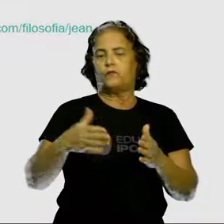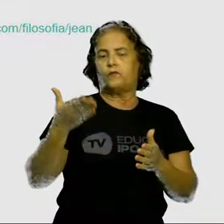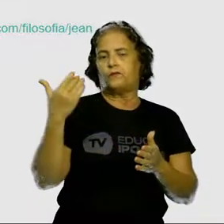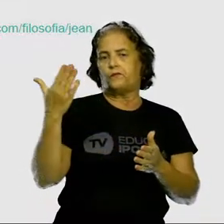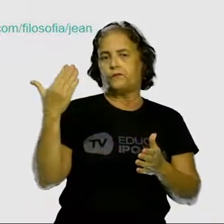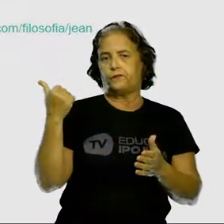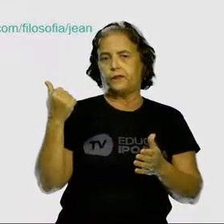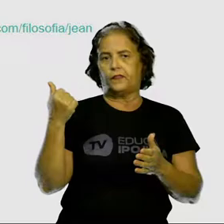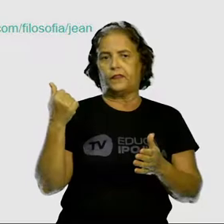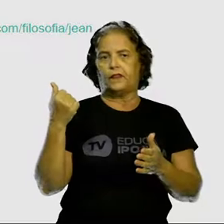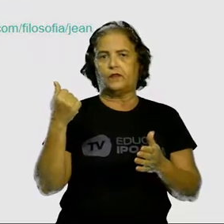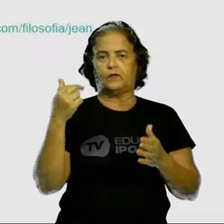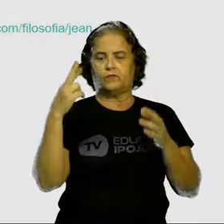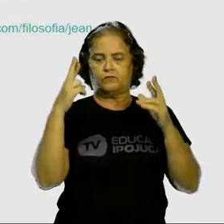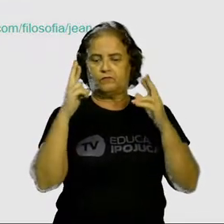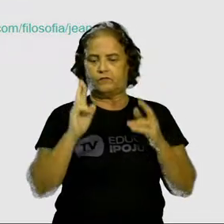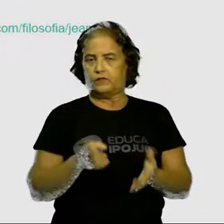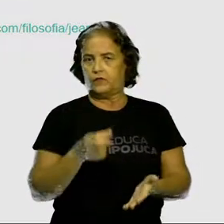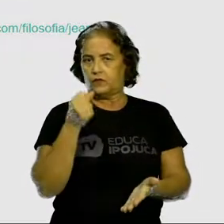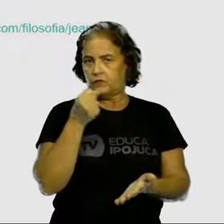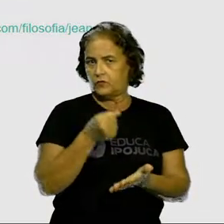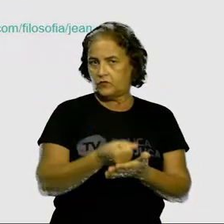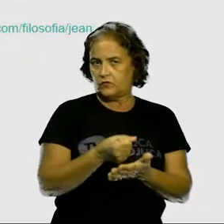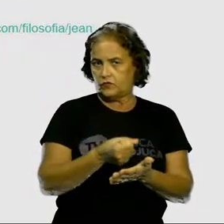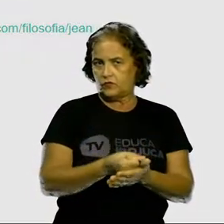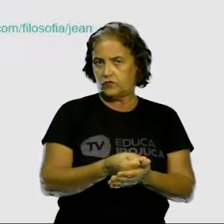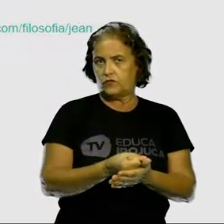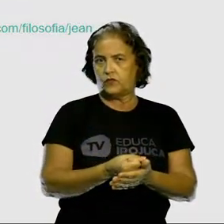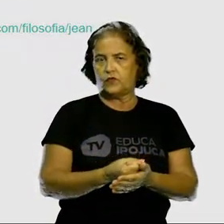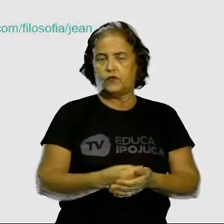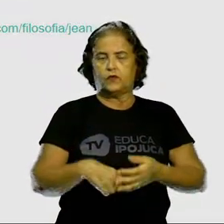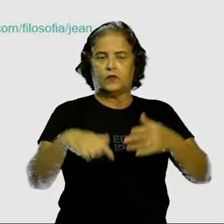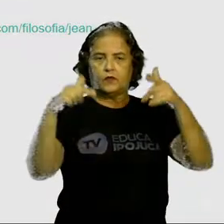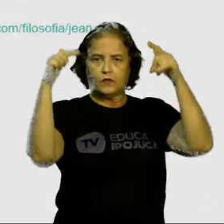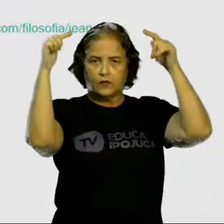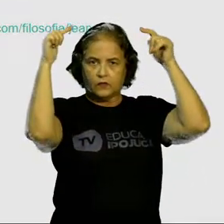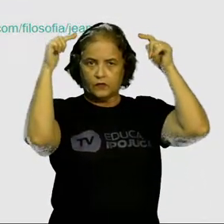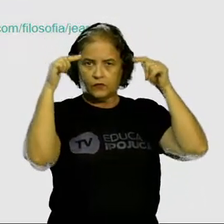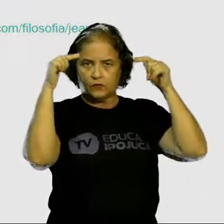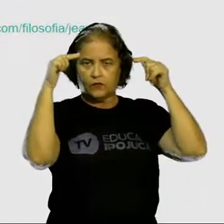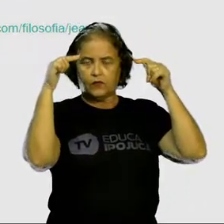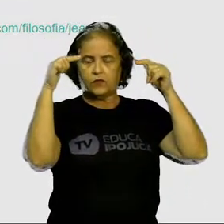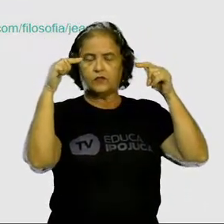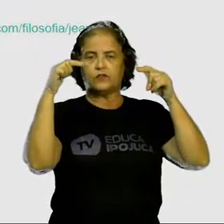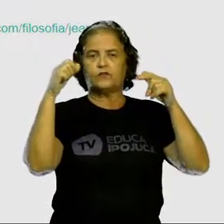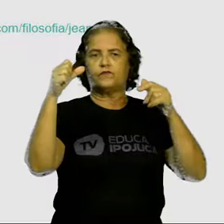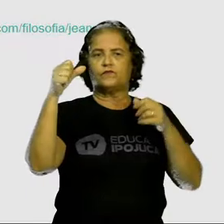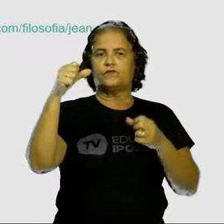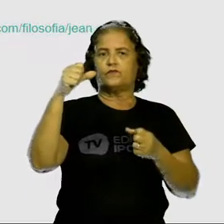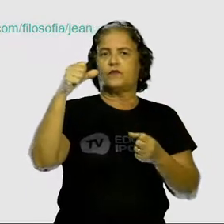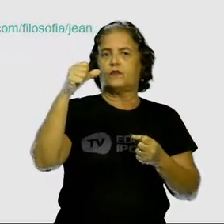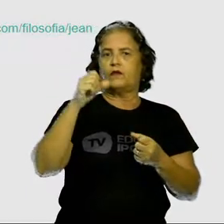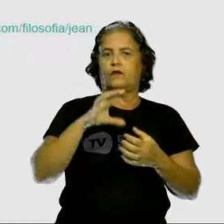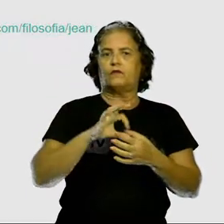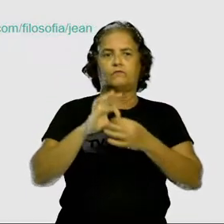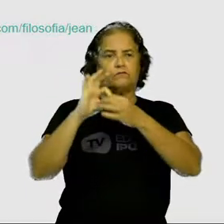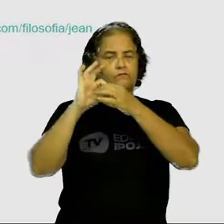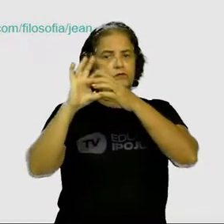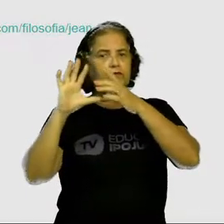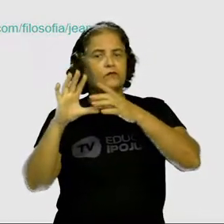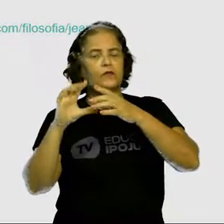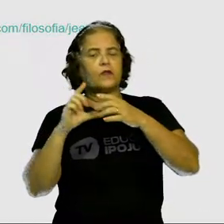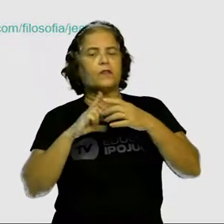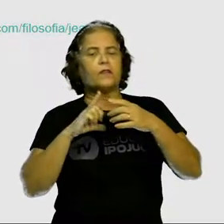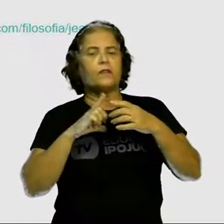justamente o governo dos reis absolutistas, os reis que tinham todo o poder em suas mãos, ok? Então, eles